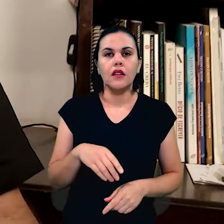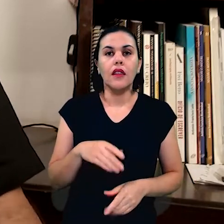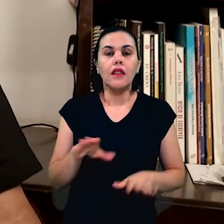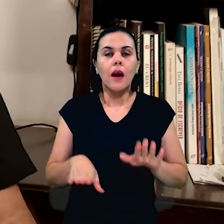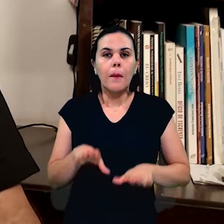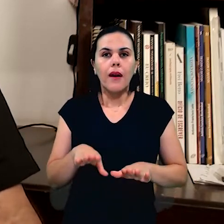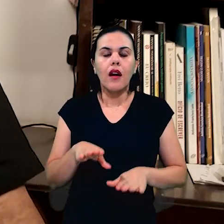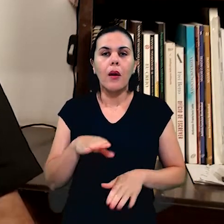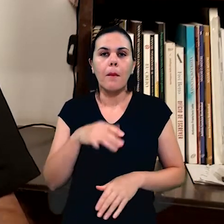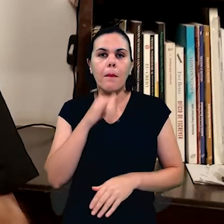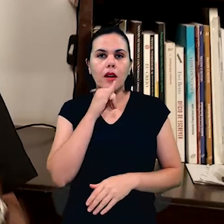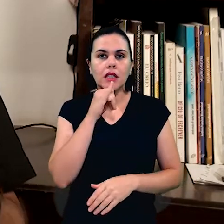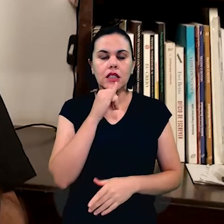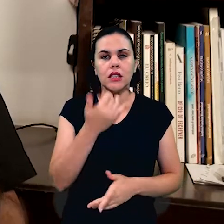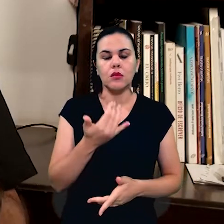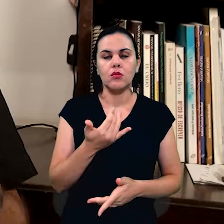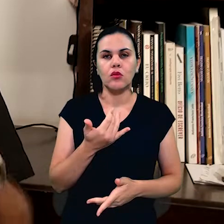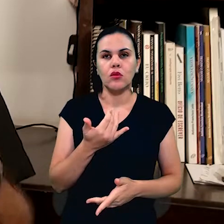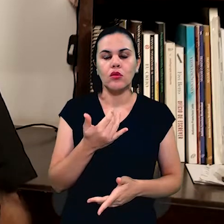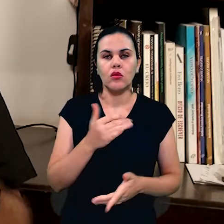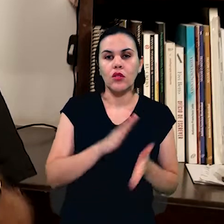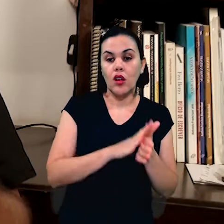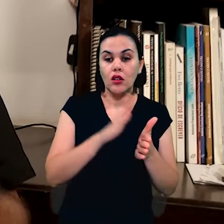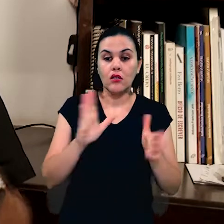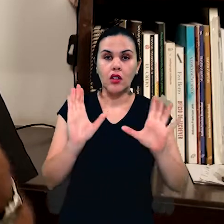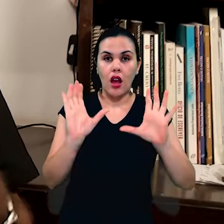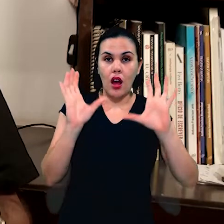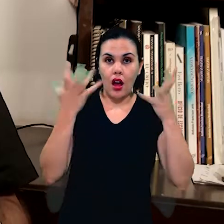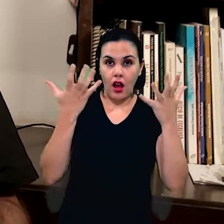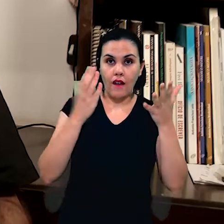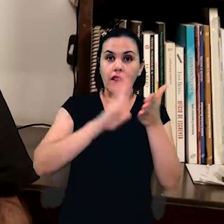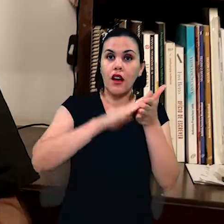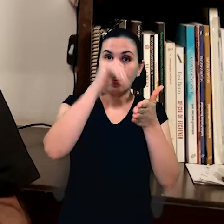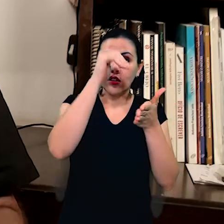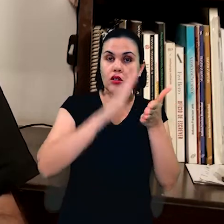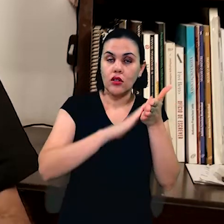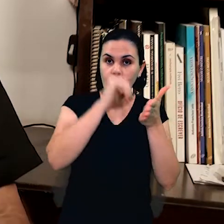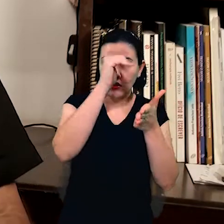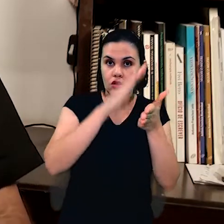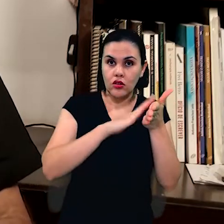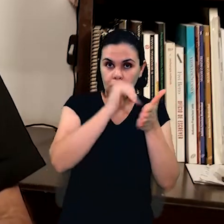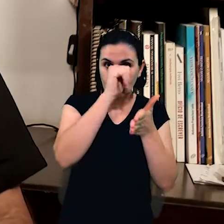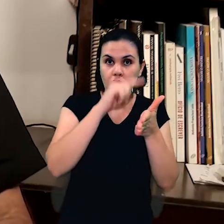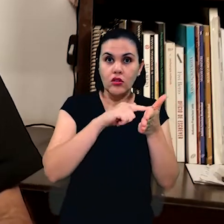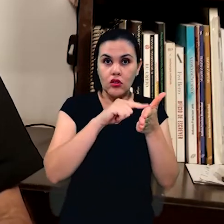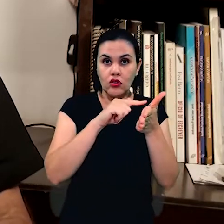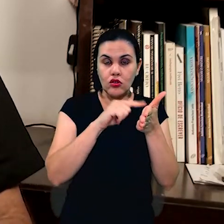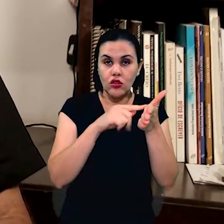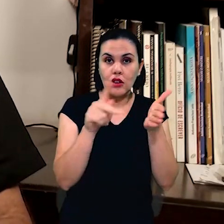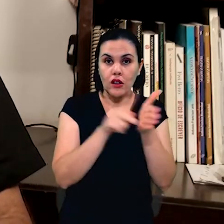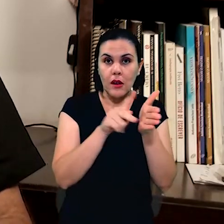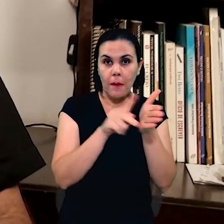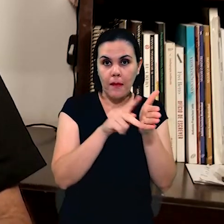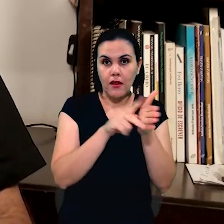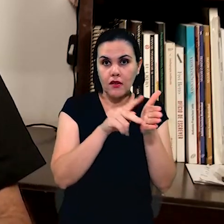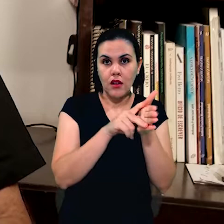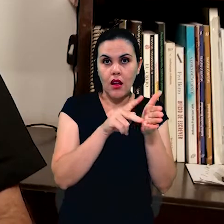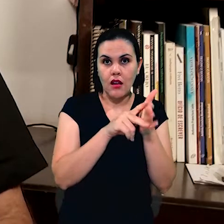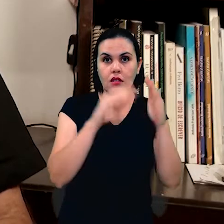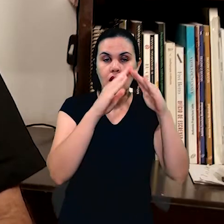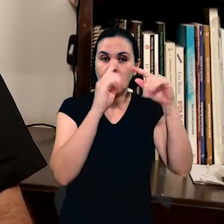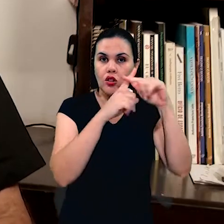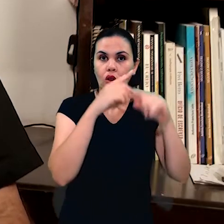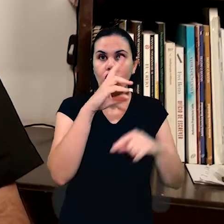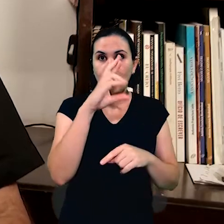por exemplo, né, situações onde a festa em si, no calendário litúrgico romano, católico romano, que